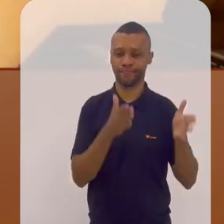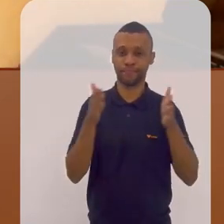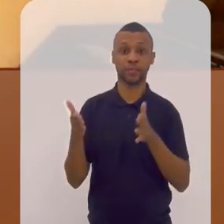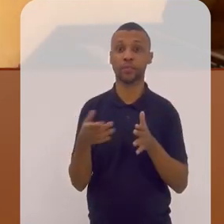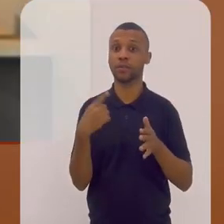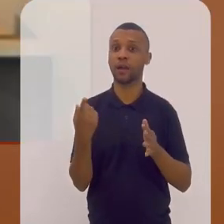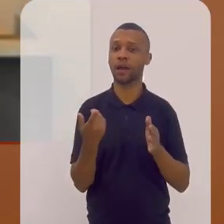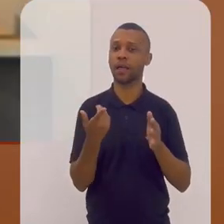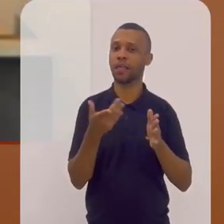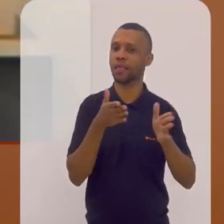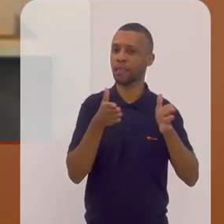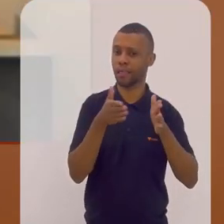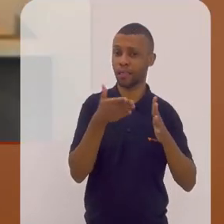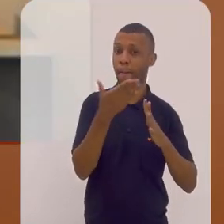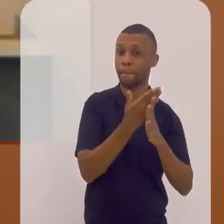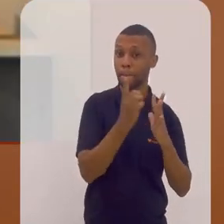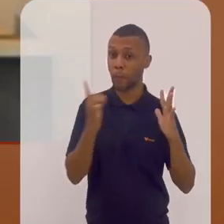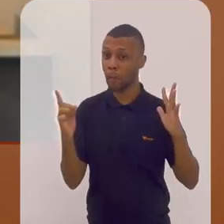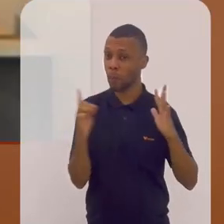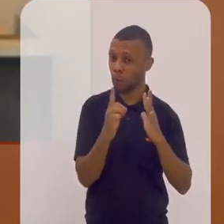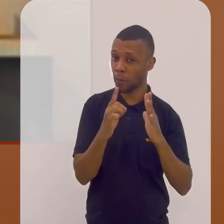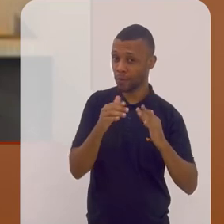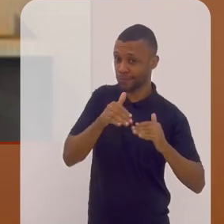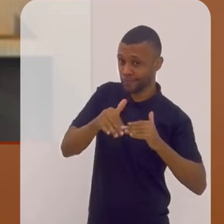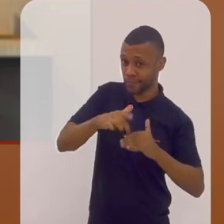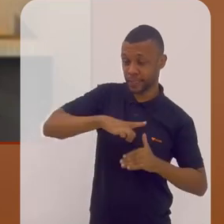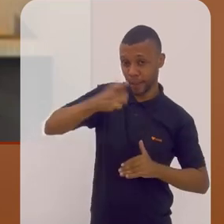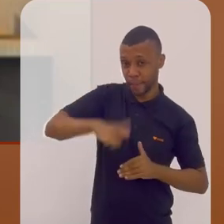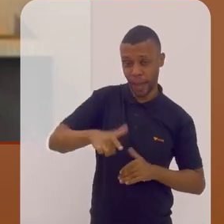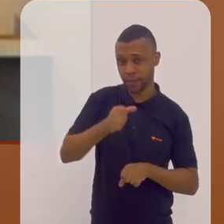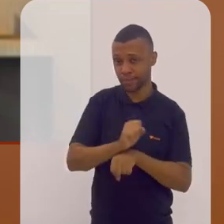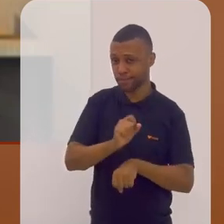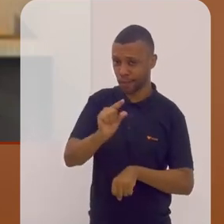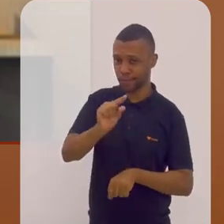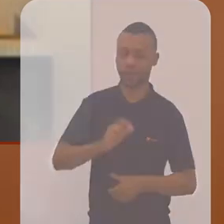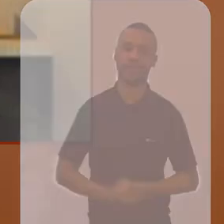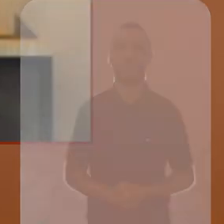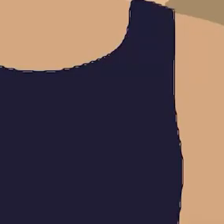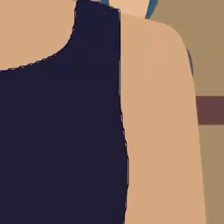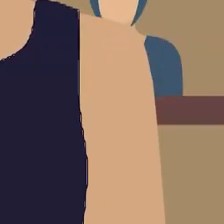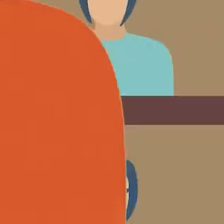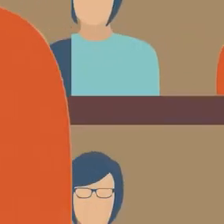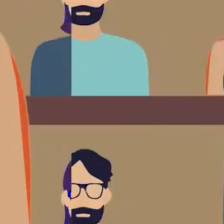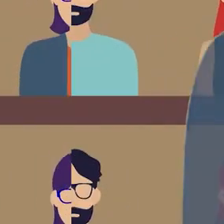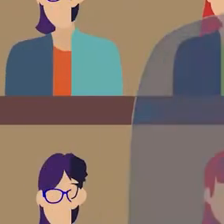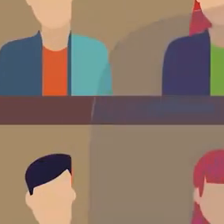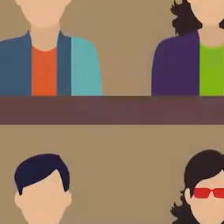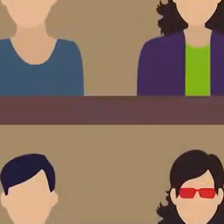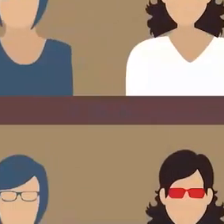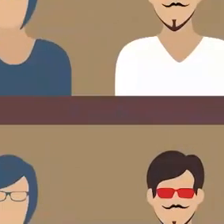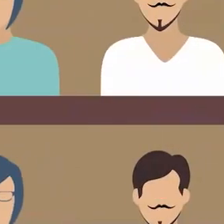Parabéns! E a gente encerra esse bloco, mas daqui a pouquinho tem mais. Não saia daí!